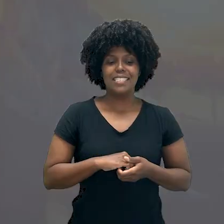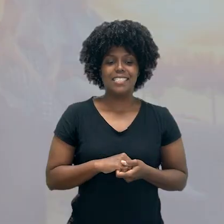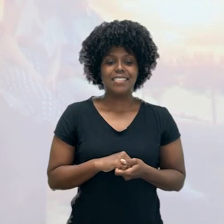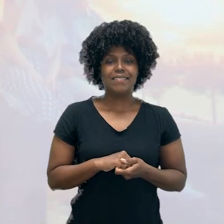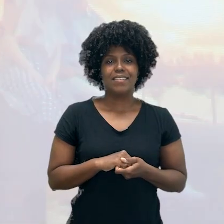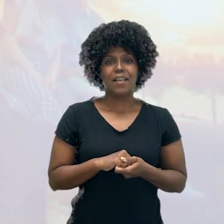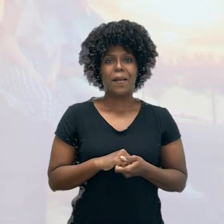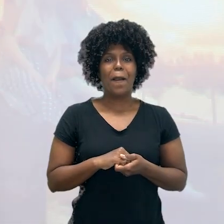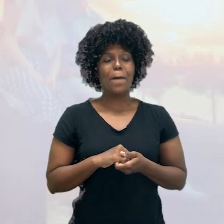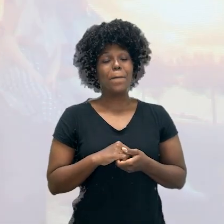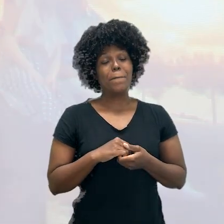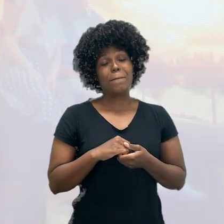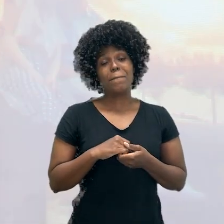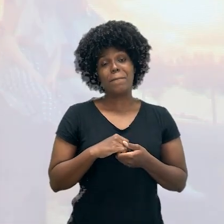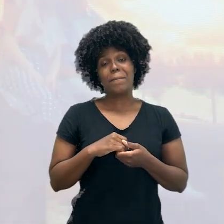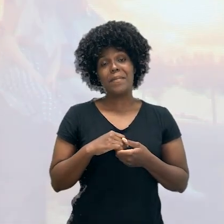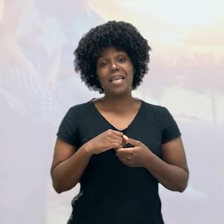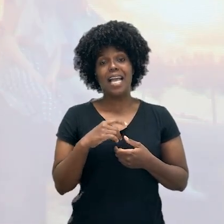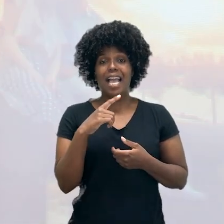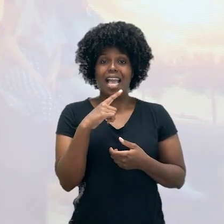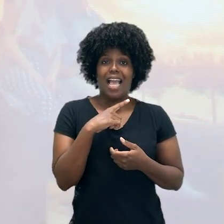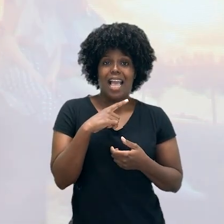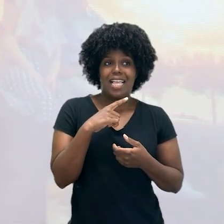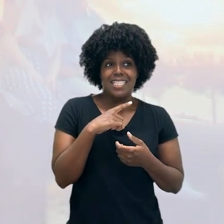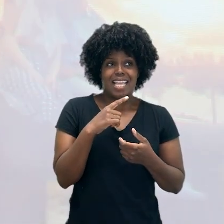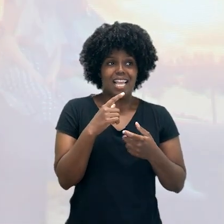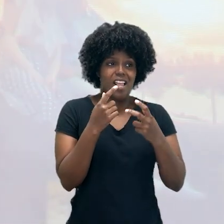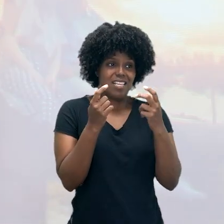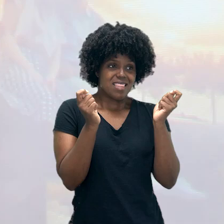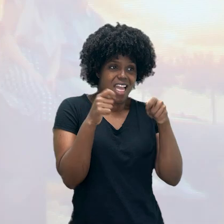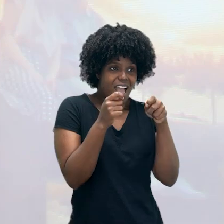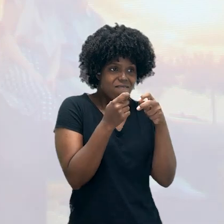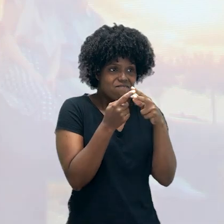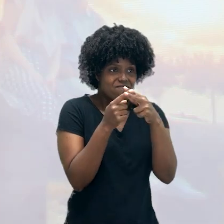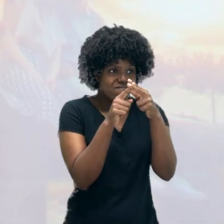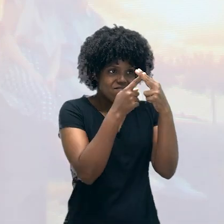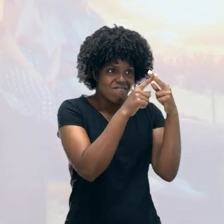possível. Como que a gente consegue dar esses pontinhos, essas